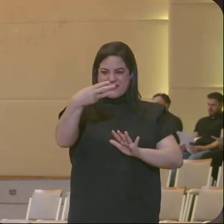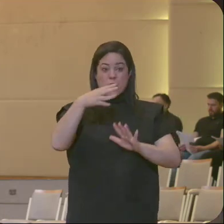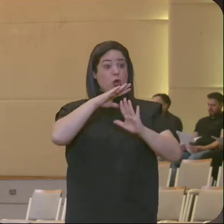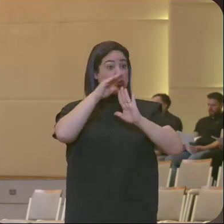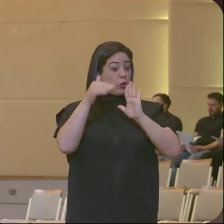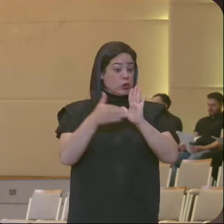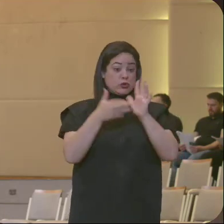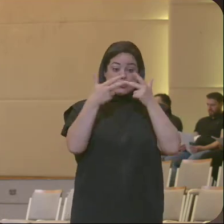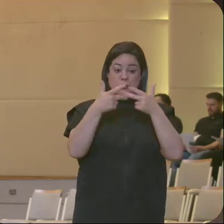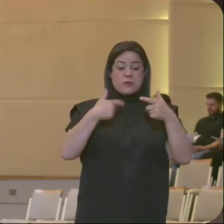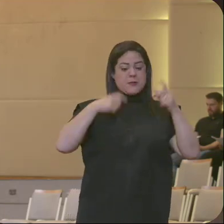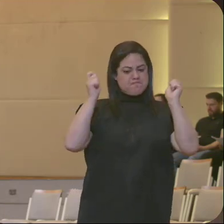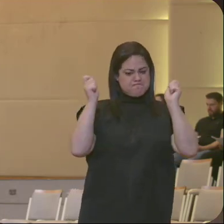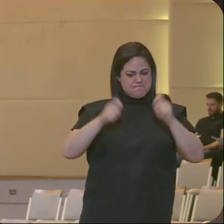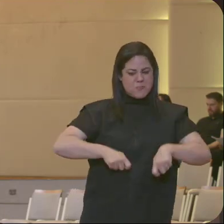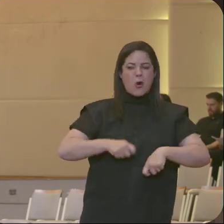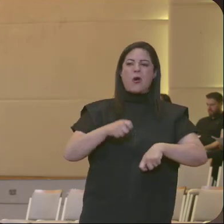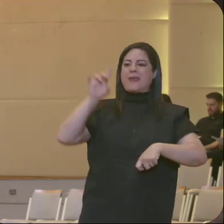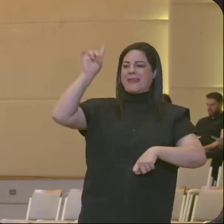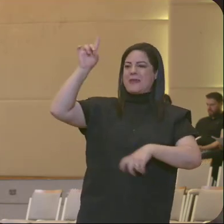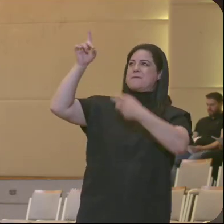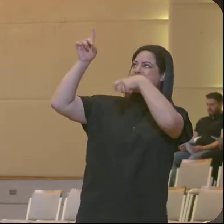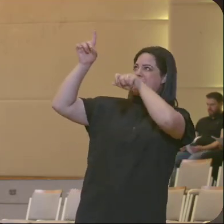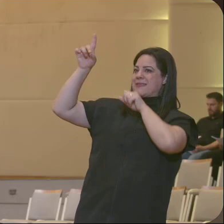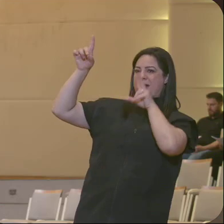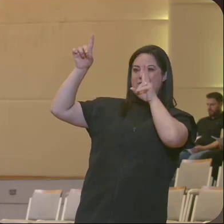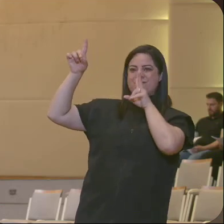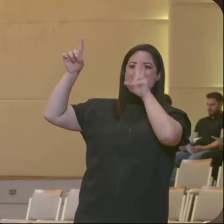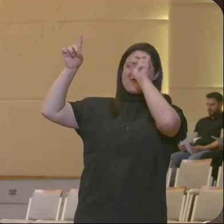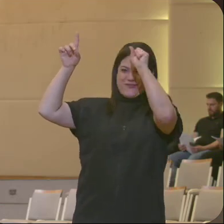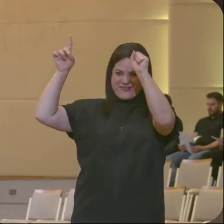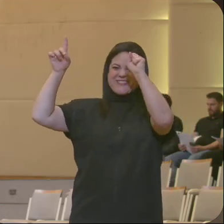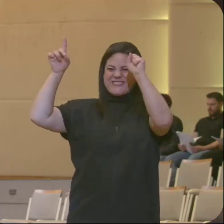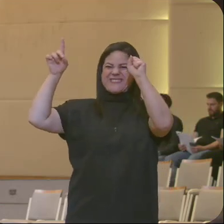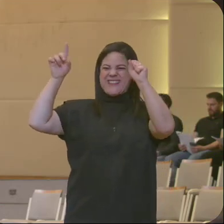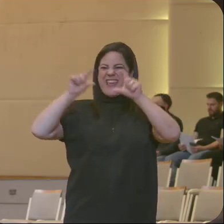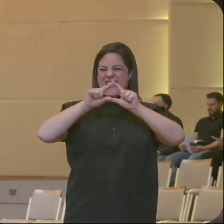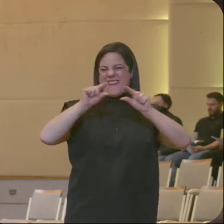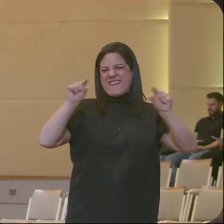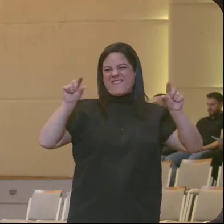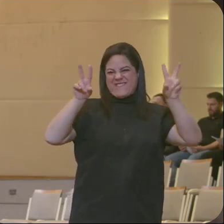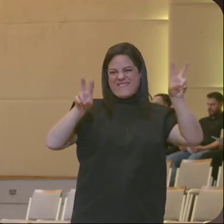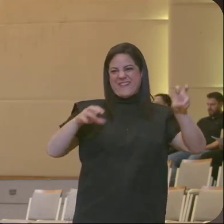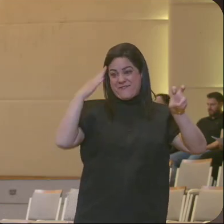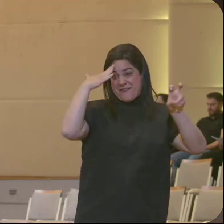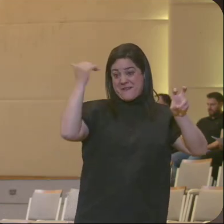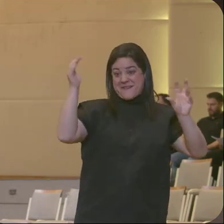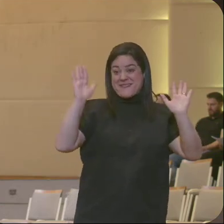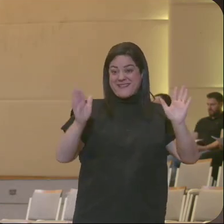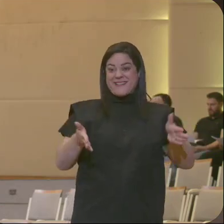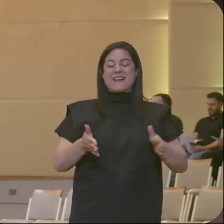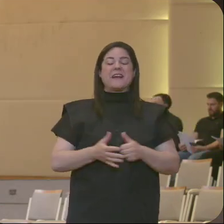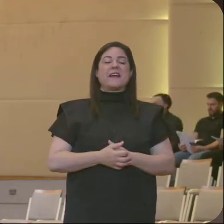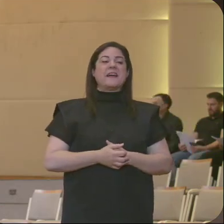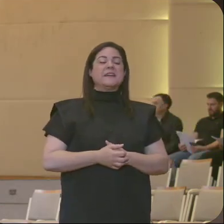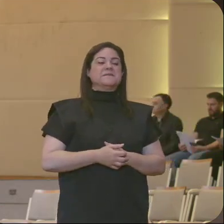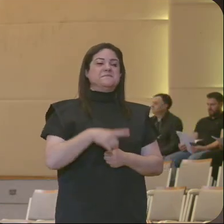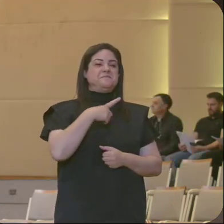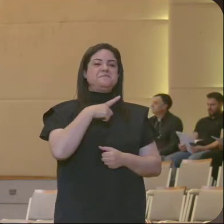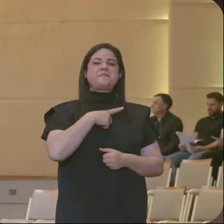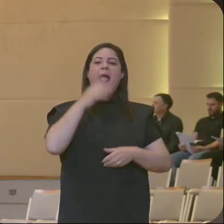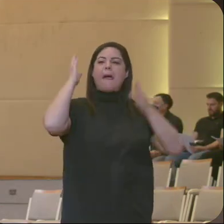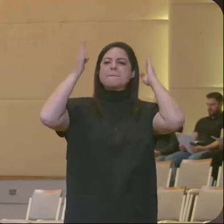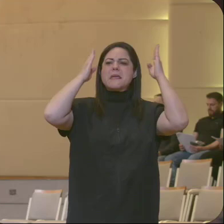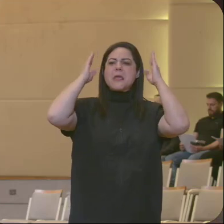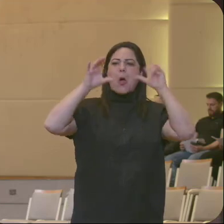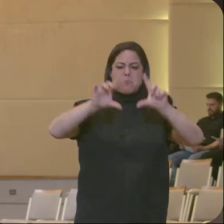carros. O caminhoneiro faz para-choque de caminhão. Você está lá dirigindo, assim, encosta atrás de um caminhão, está lá naquela faixa